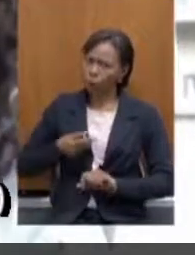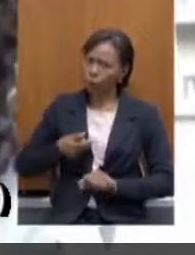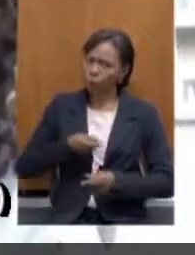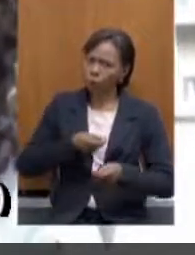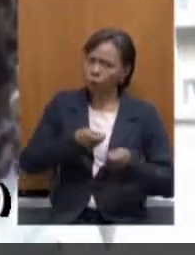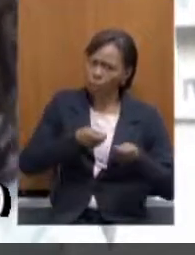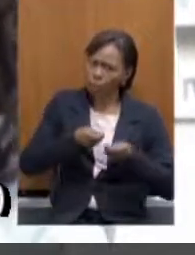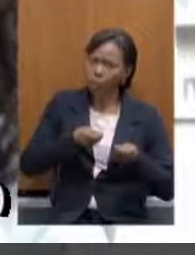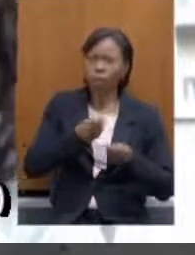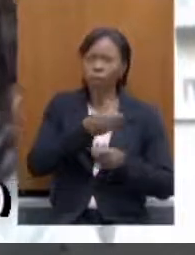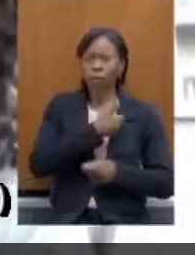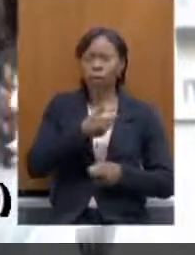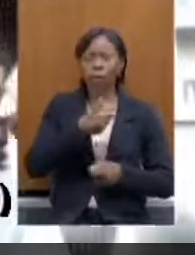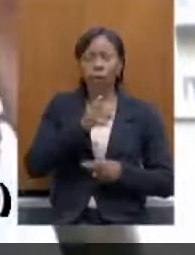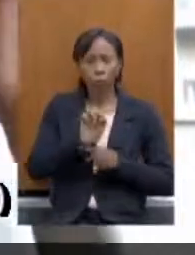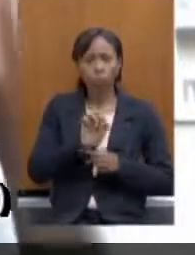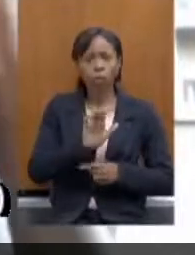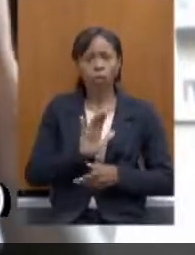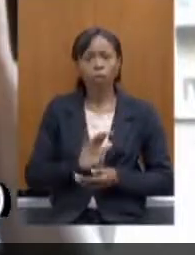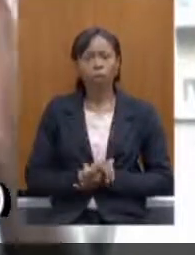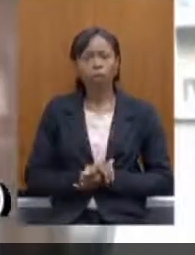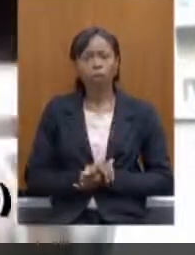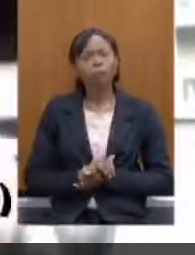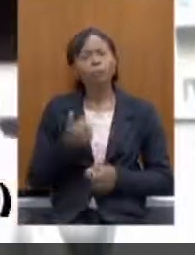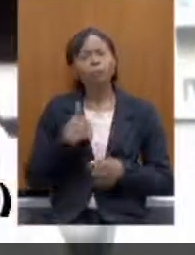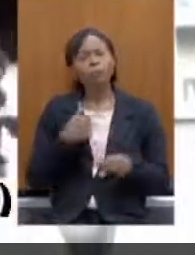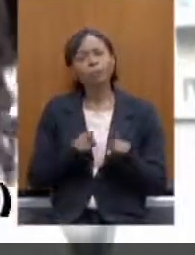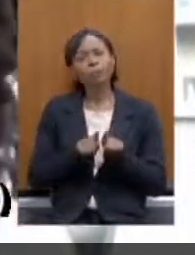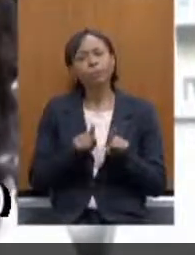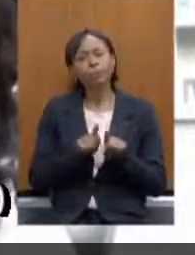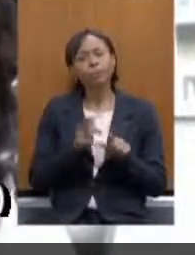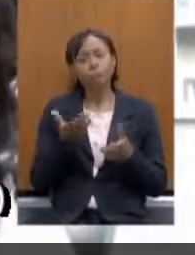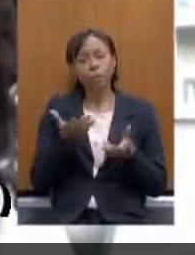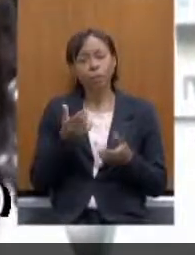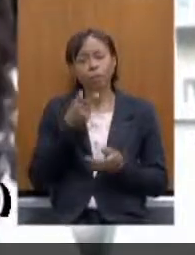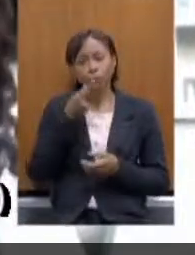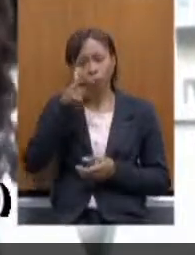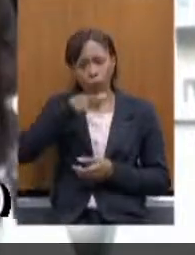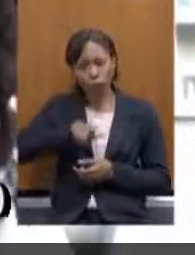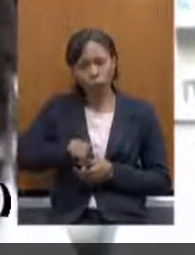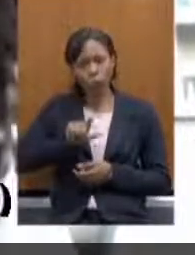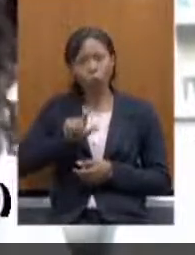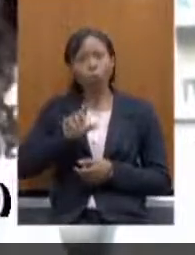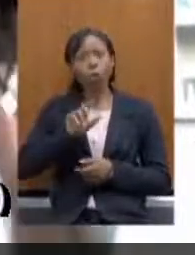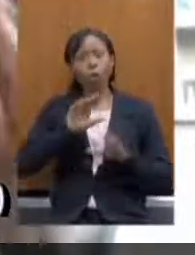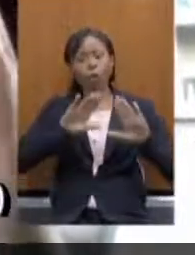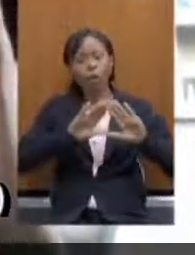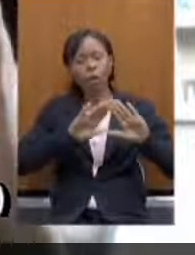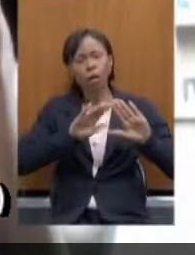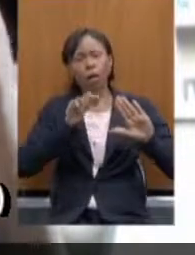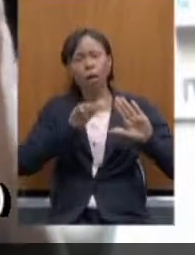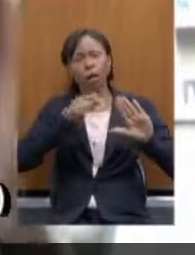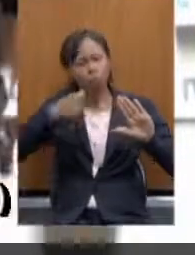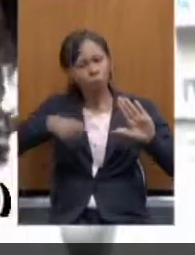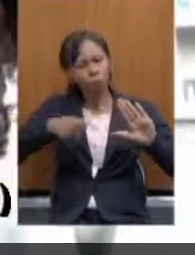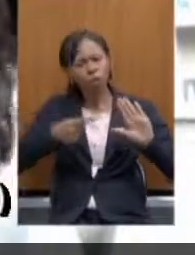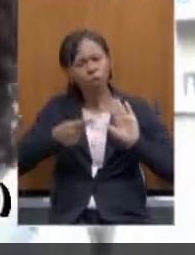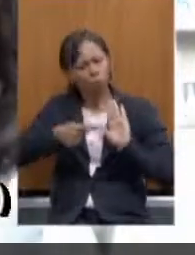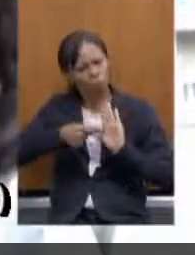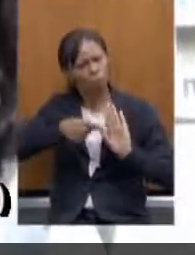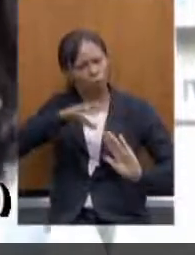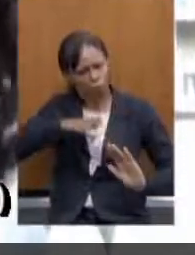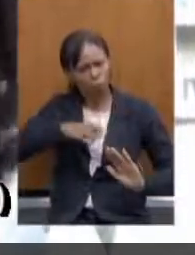e também eu queria eu quero reforçar a necessidade desta casa se posicionar